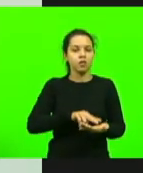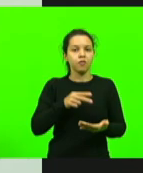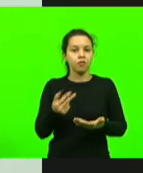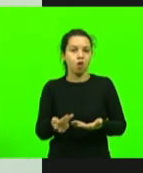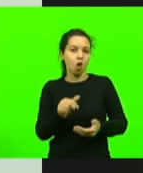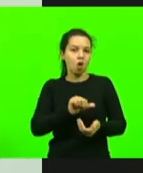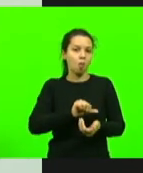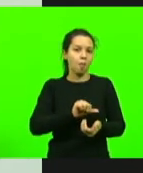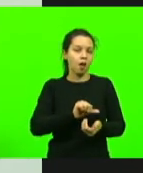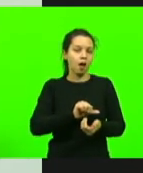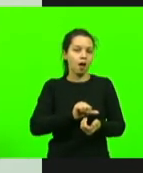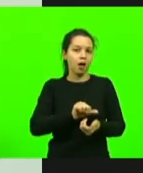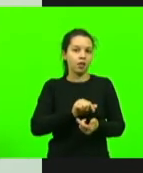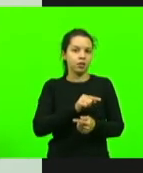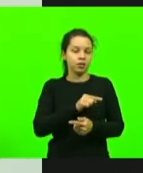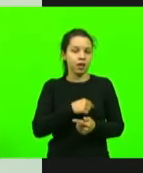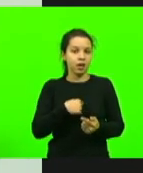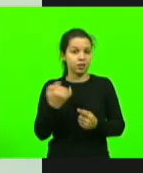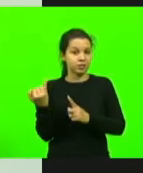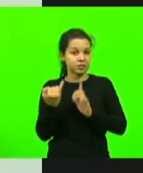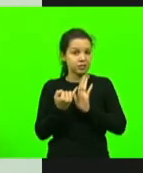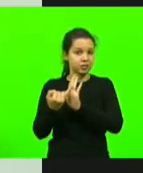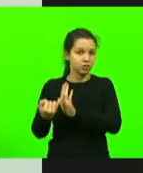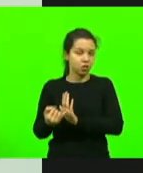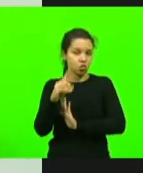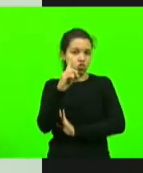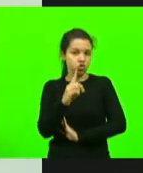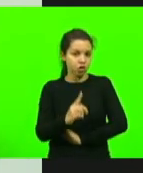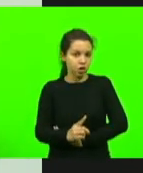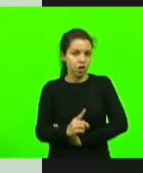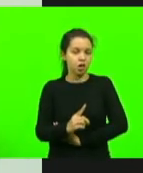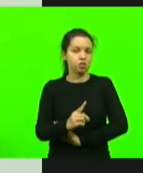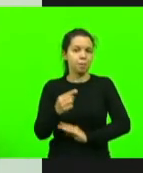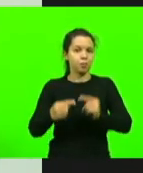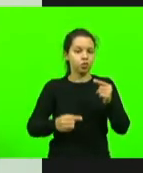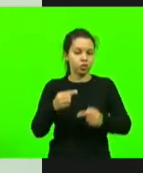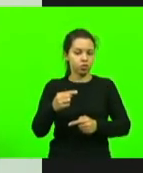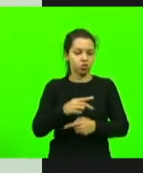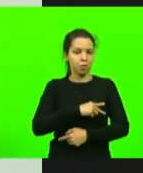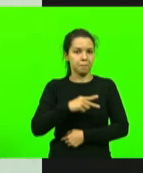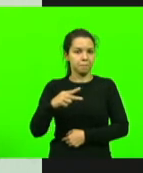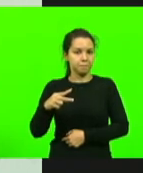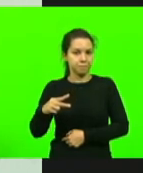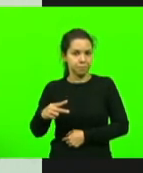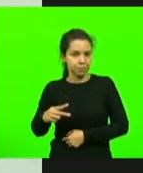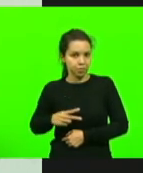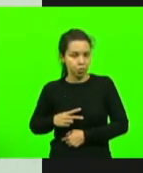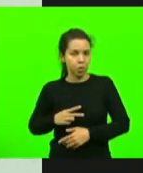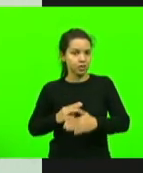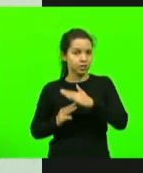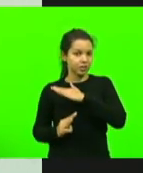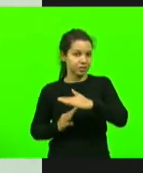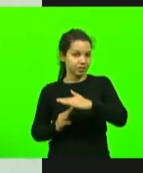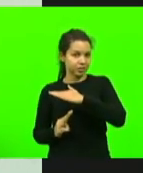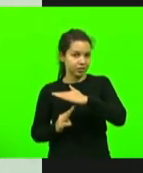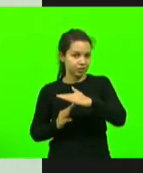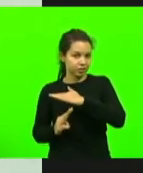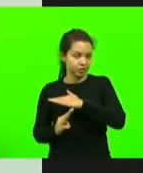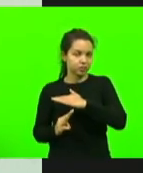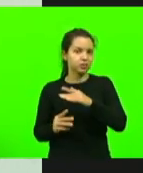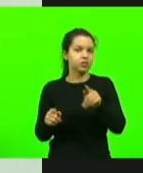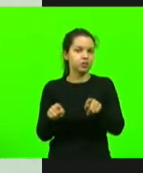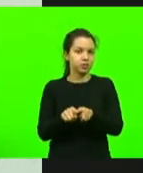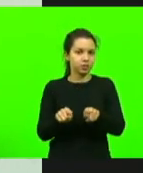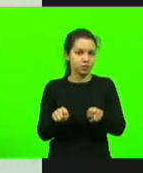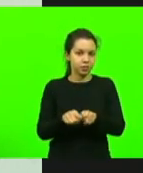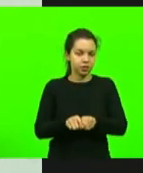negação do direito Universal as políticas públicos e não só é terceiriza serviços públicos